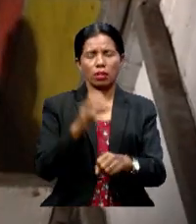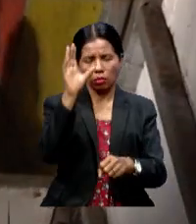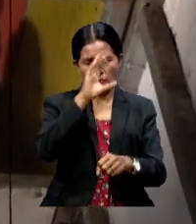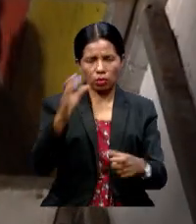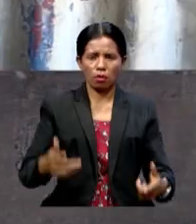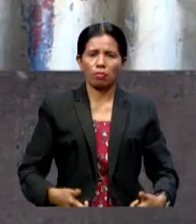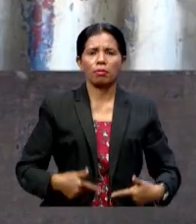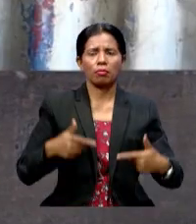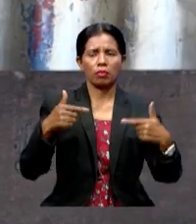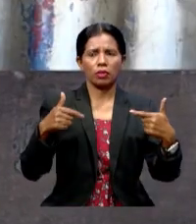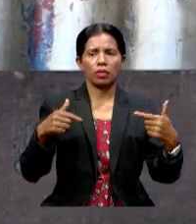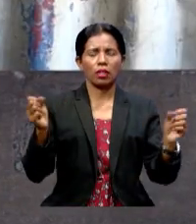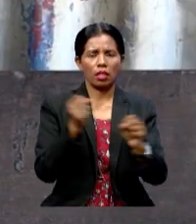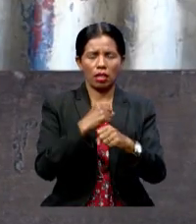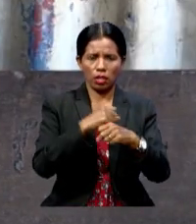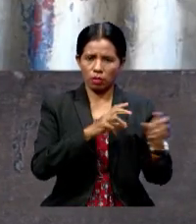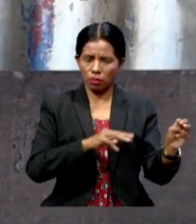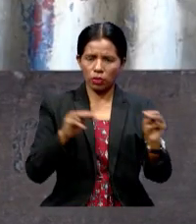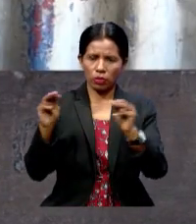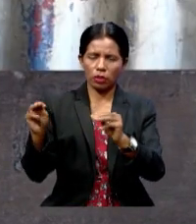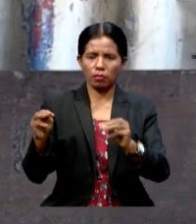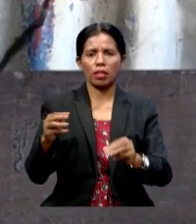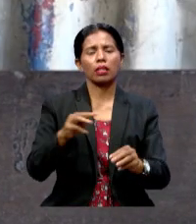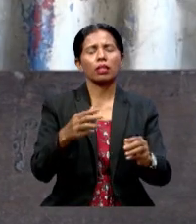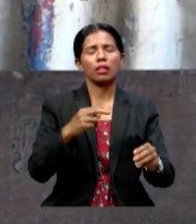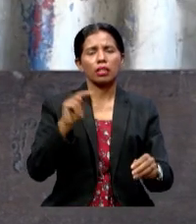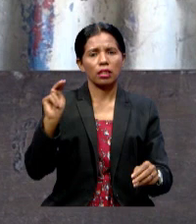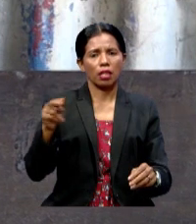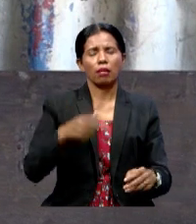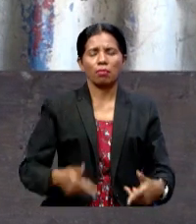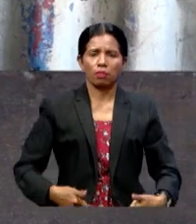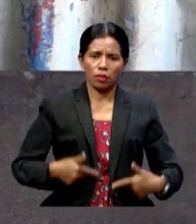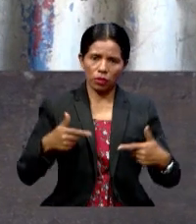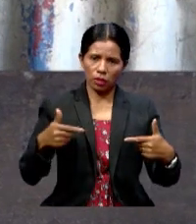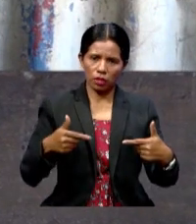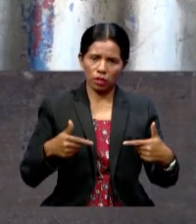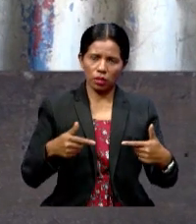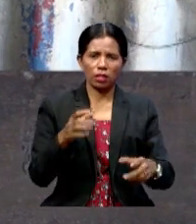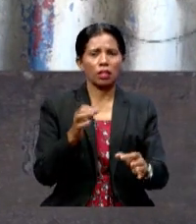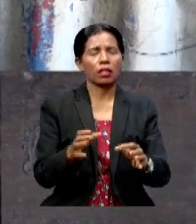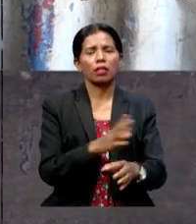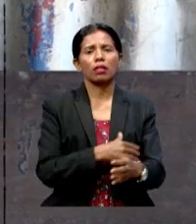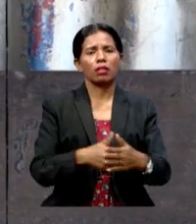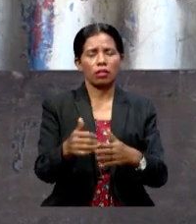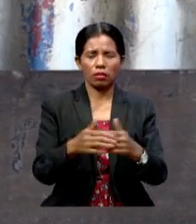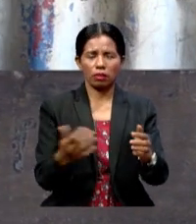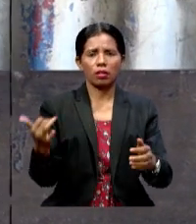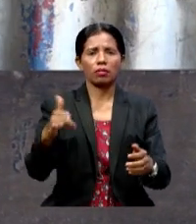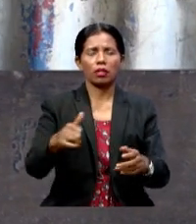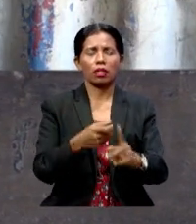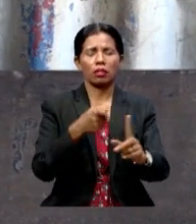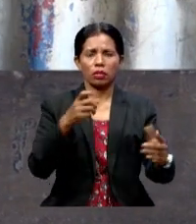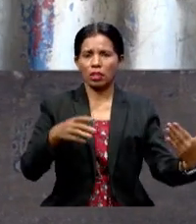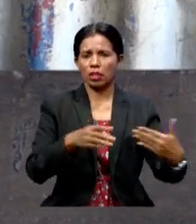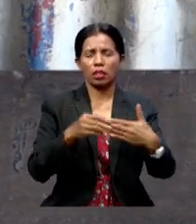Morris no la halo mudança venha Morris Rasik. Ka, dela Roma e da ne falha, russi o kuna